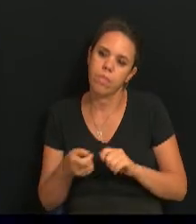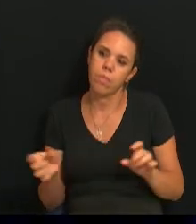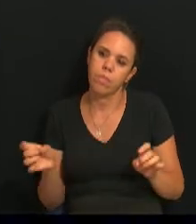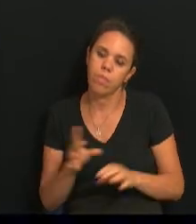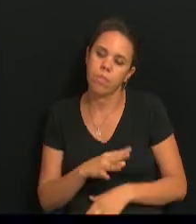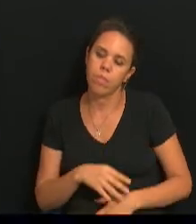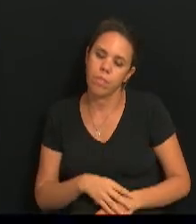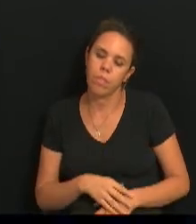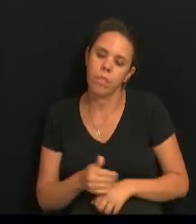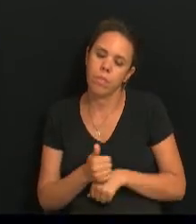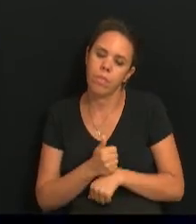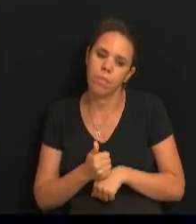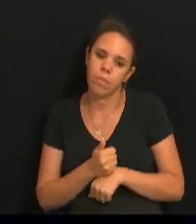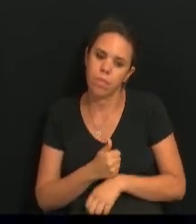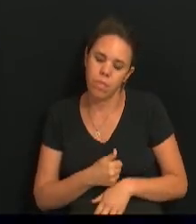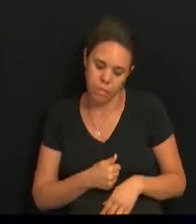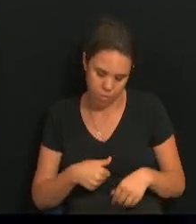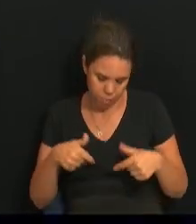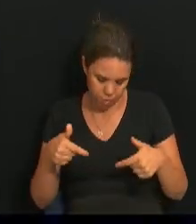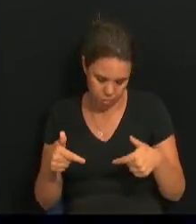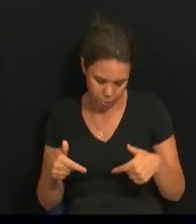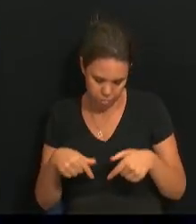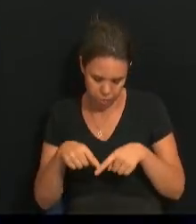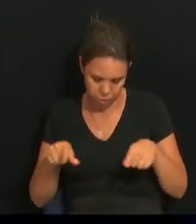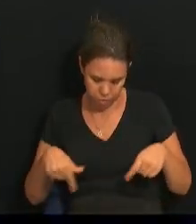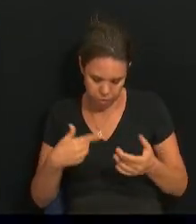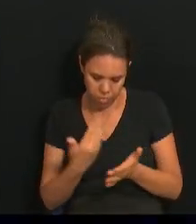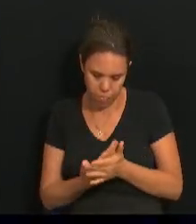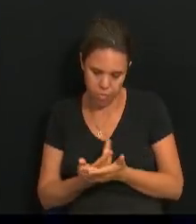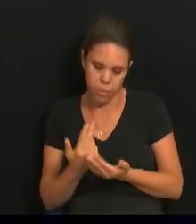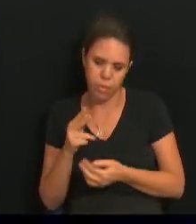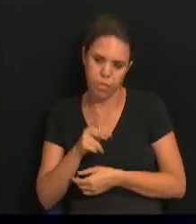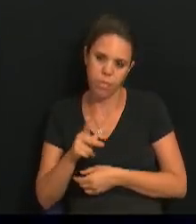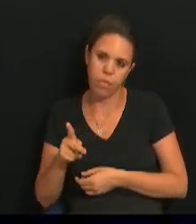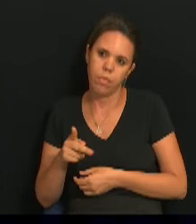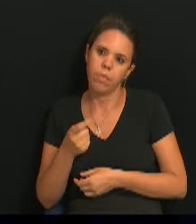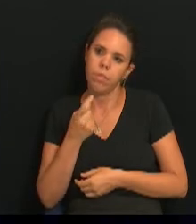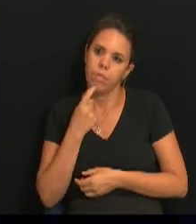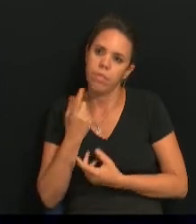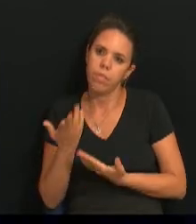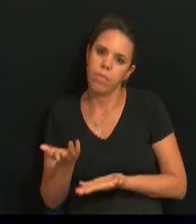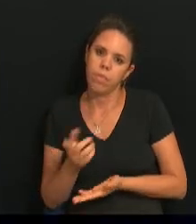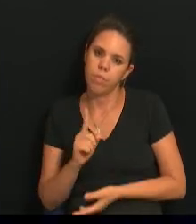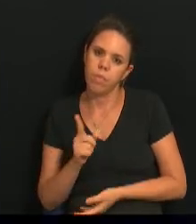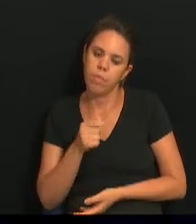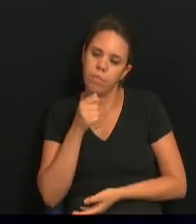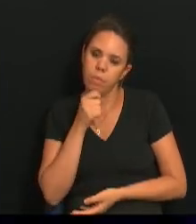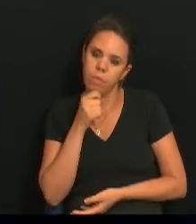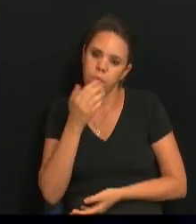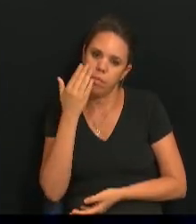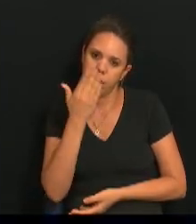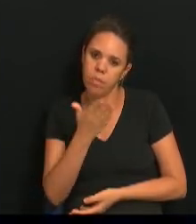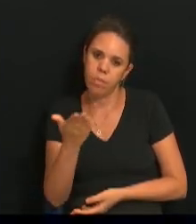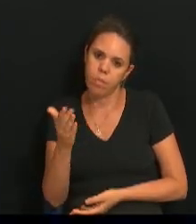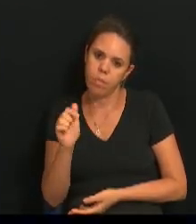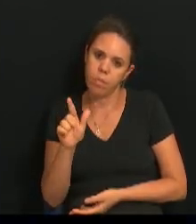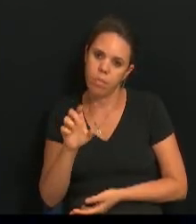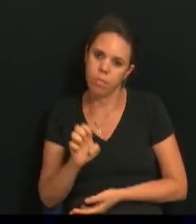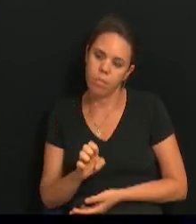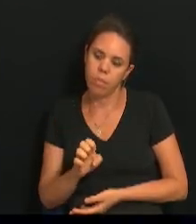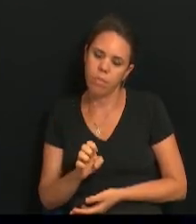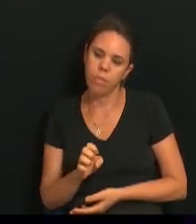dessas profissionais que atuam dentro de sala de aula como docente, e Campinas ainda não. Então, assim, agradecer ao doutor Alexandre,